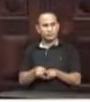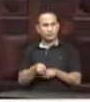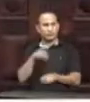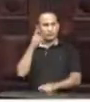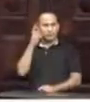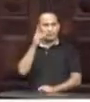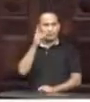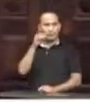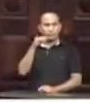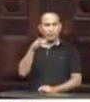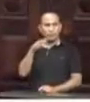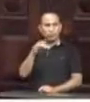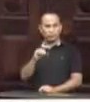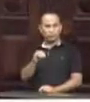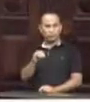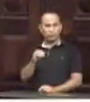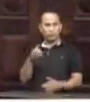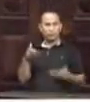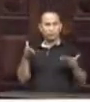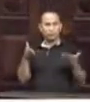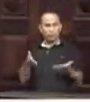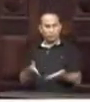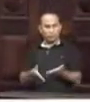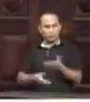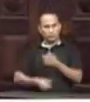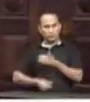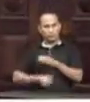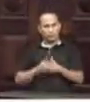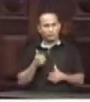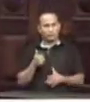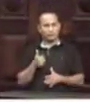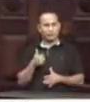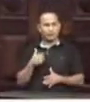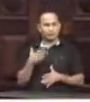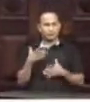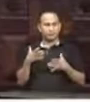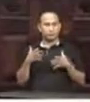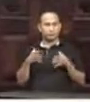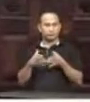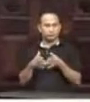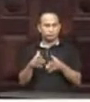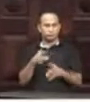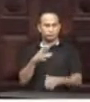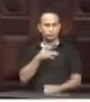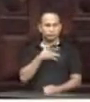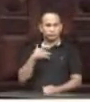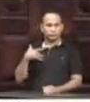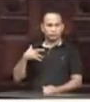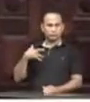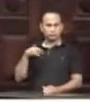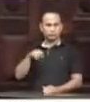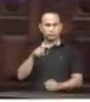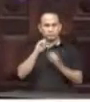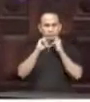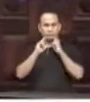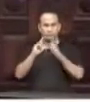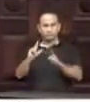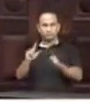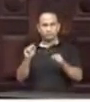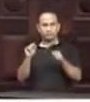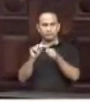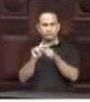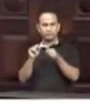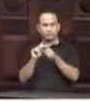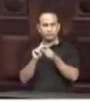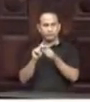doutor Deodalto. Hoje, pela primeira vez, a Comissão de Saúde desta Casa cumpriu o que